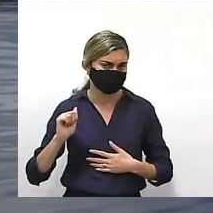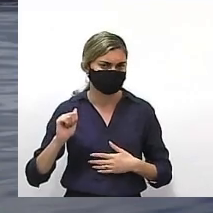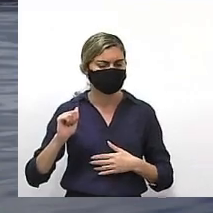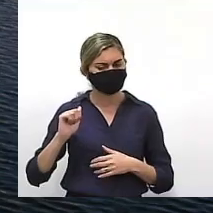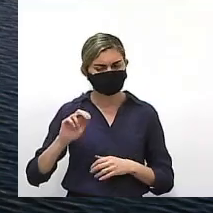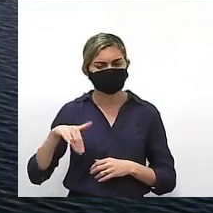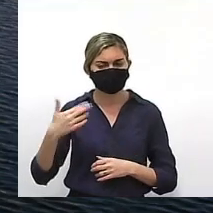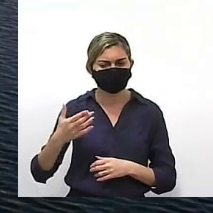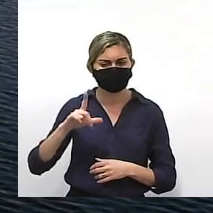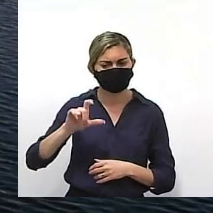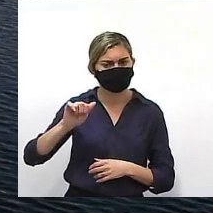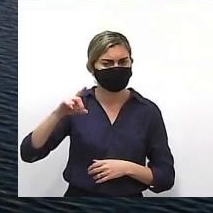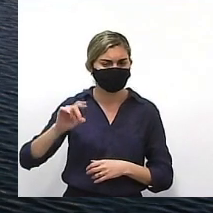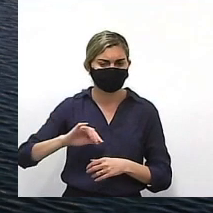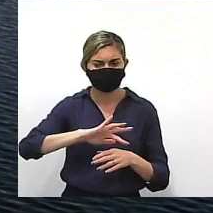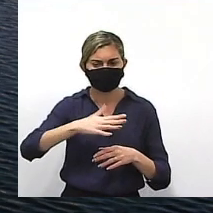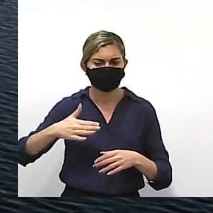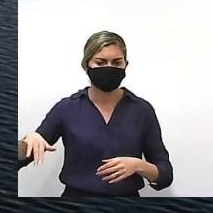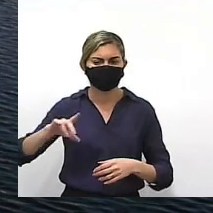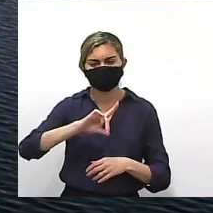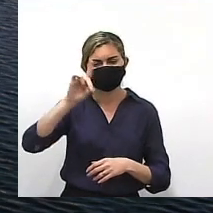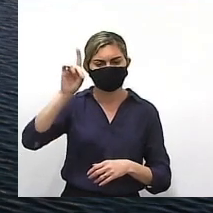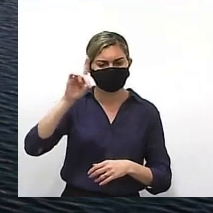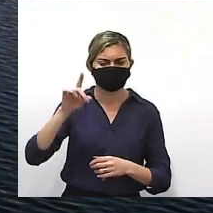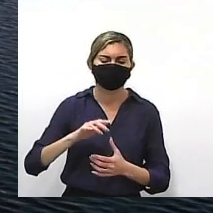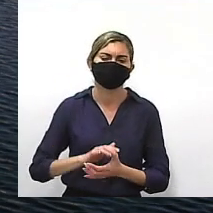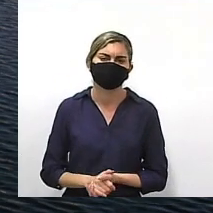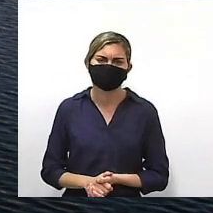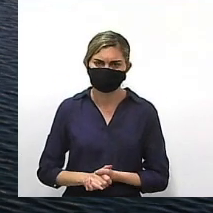do lado da ilha de Deus.